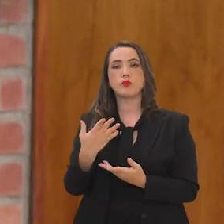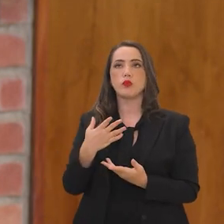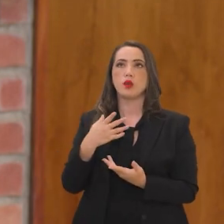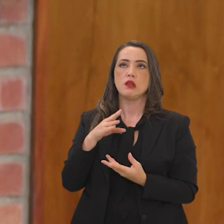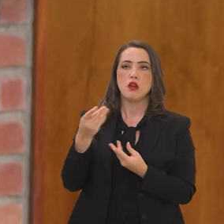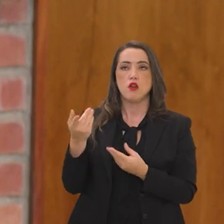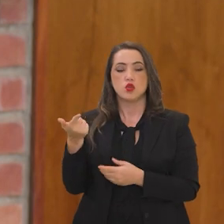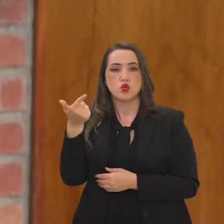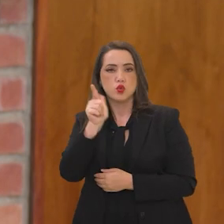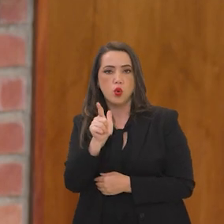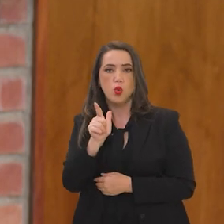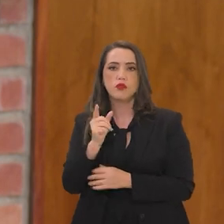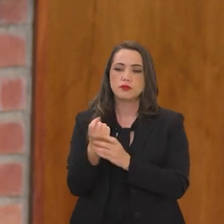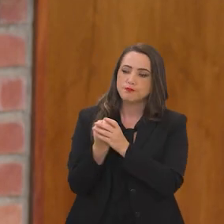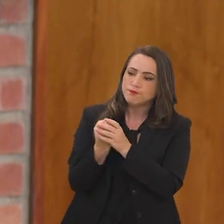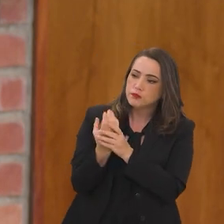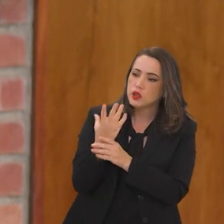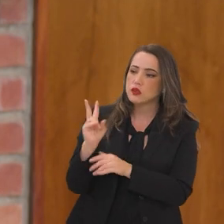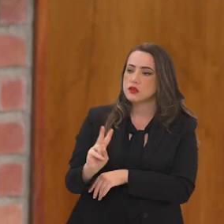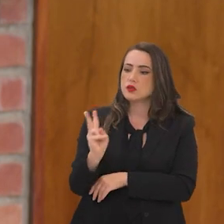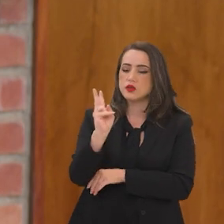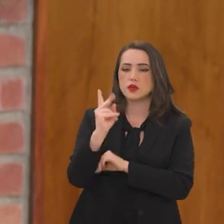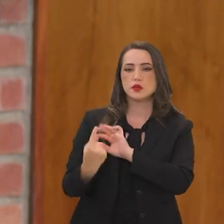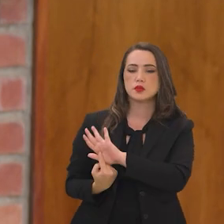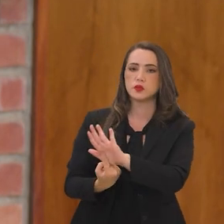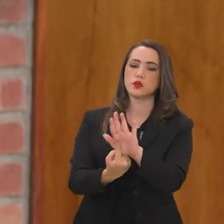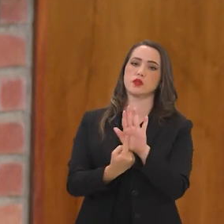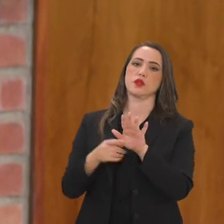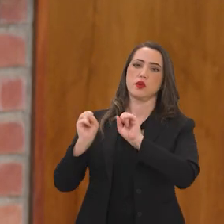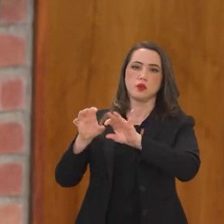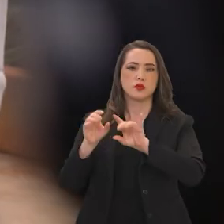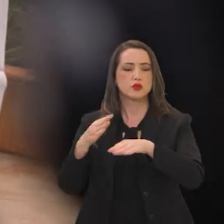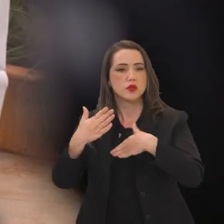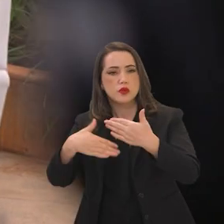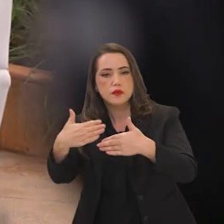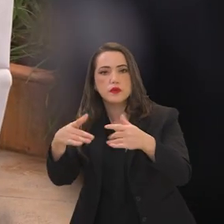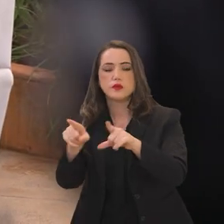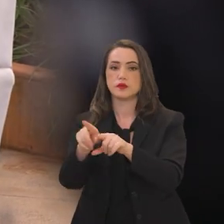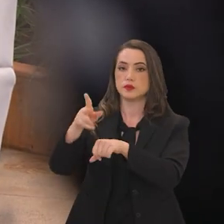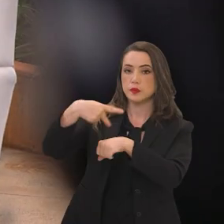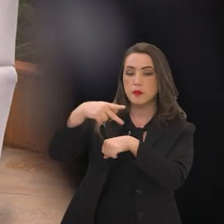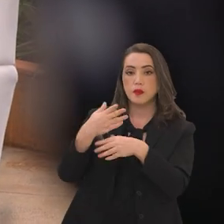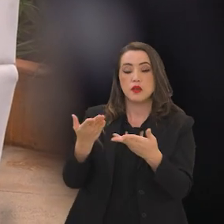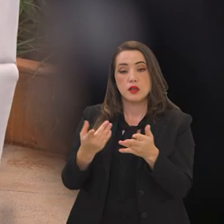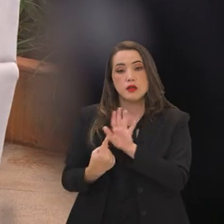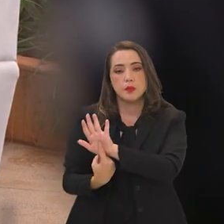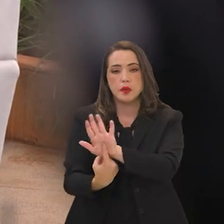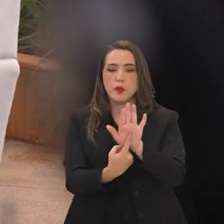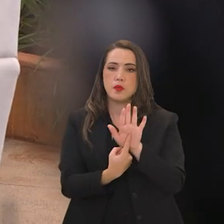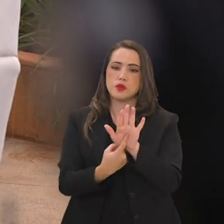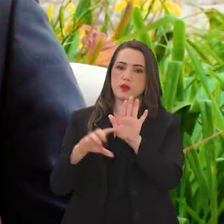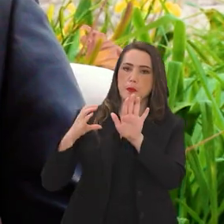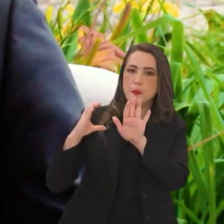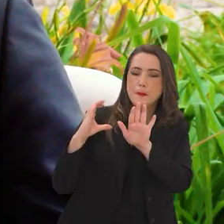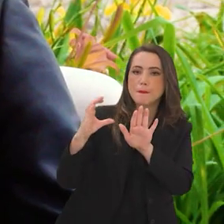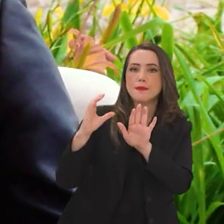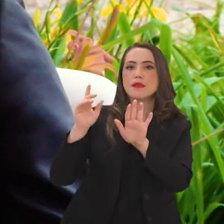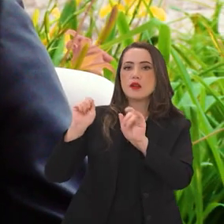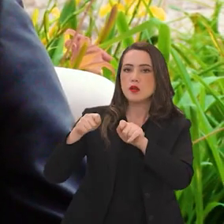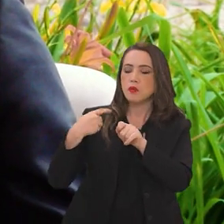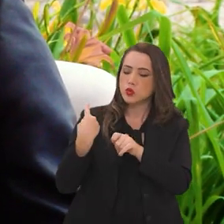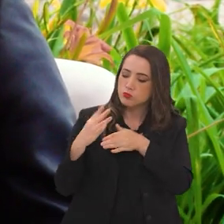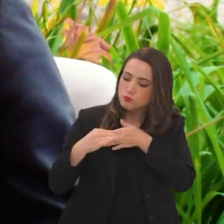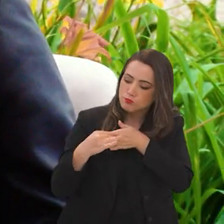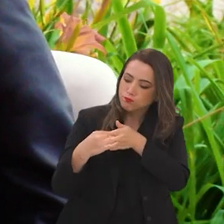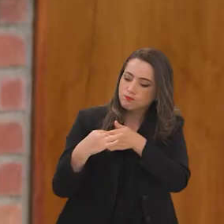esses valores né colocar a educação a serviço de desenvolvimento do país e mostrar que é a ciência que vai poder nos